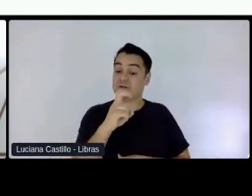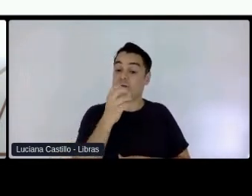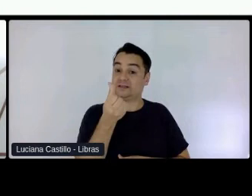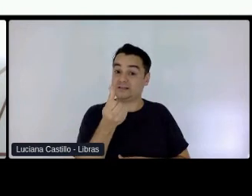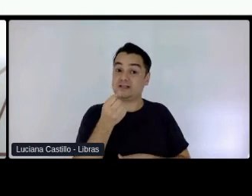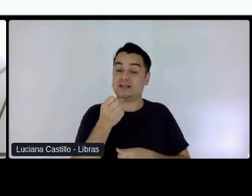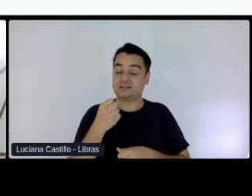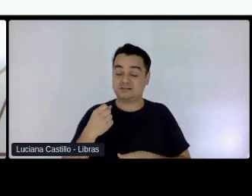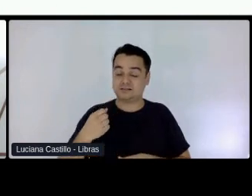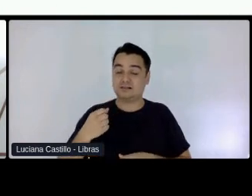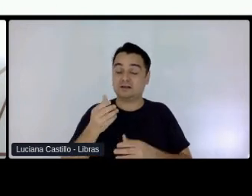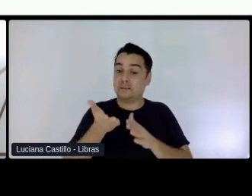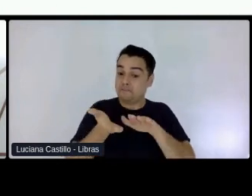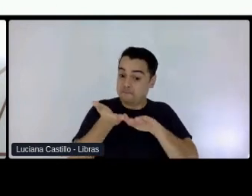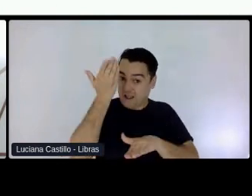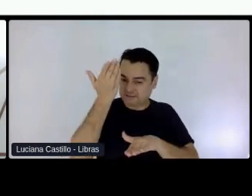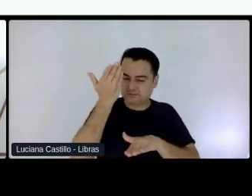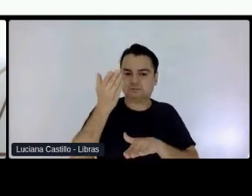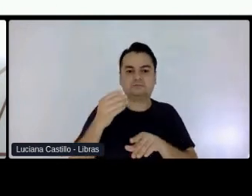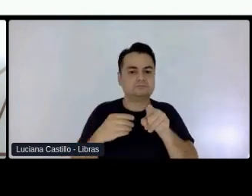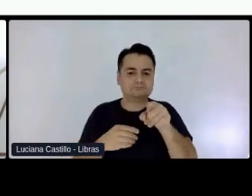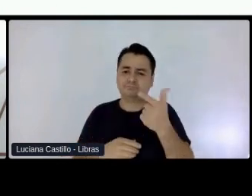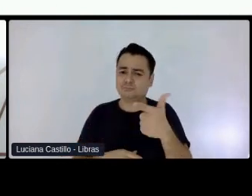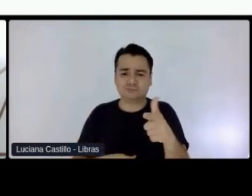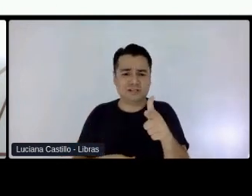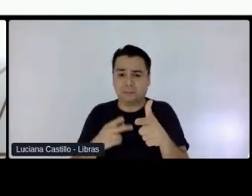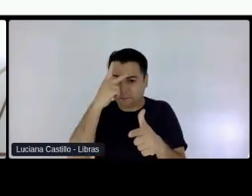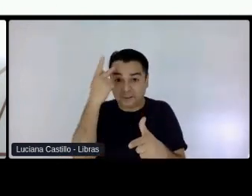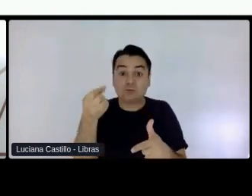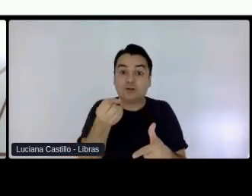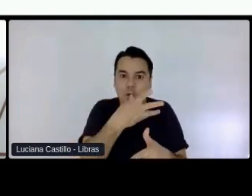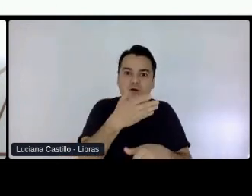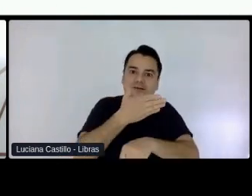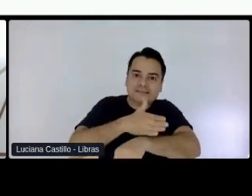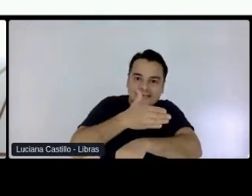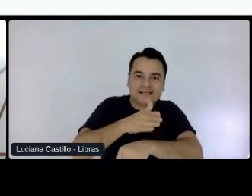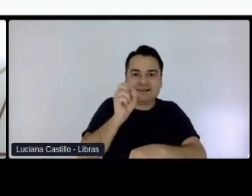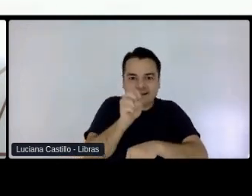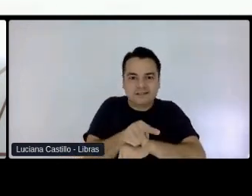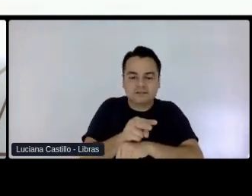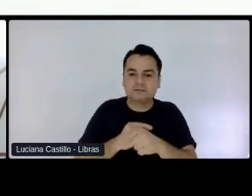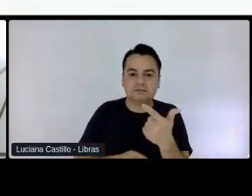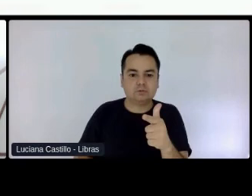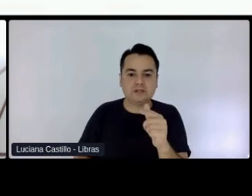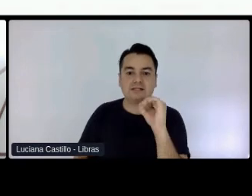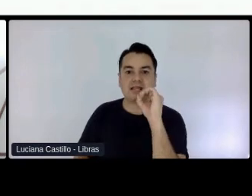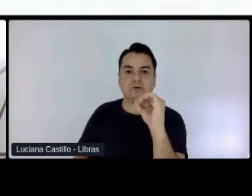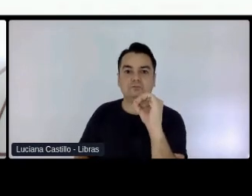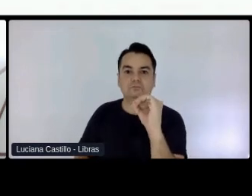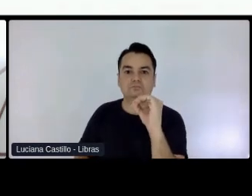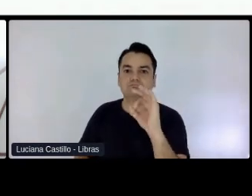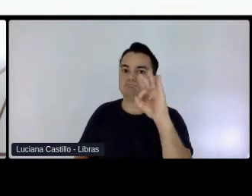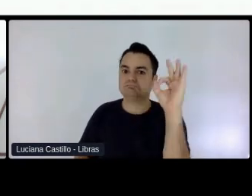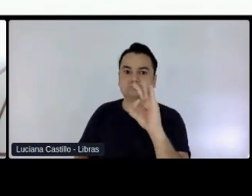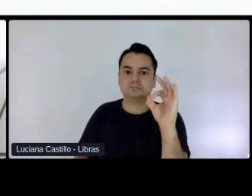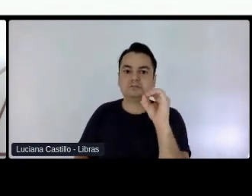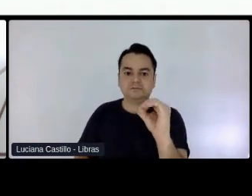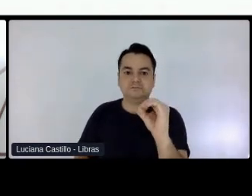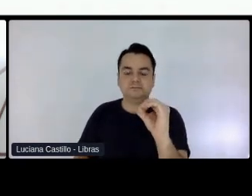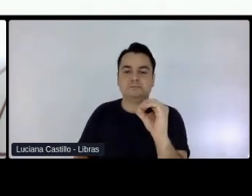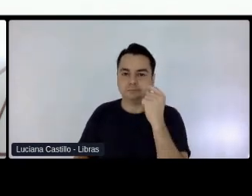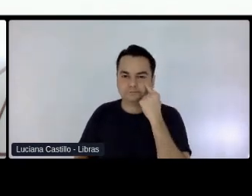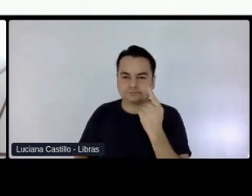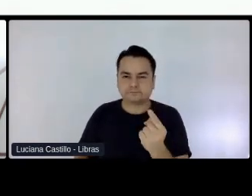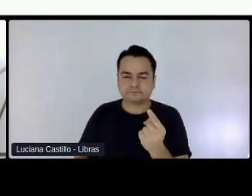gente vê aqui? Que não tem entrada dessas pessoas no mercado, né? Então, isso foi ressaltado bastante aqui pelo Instituto, onde